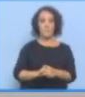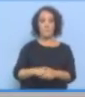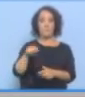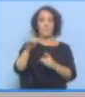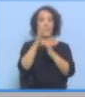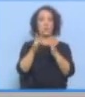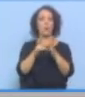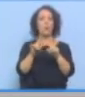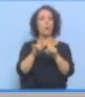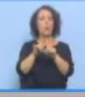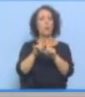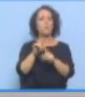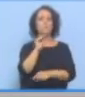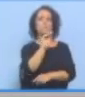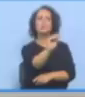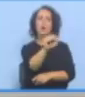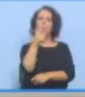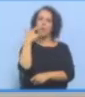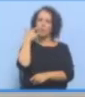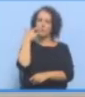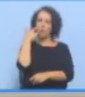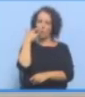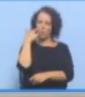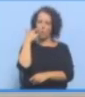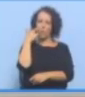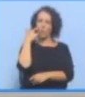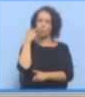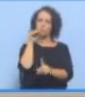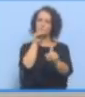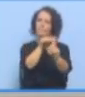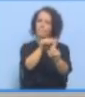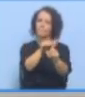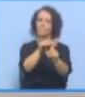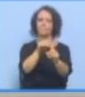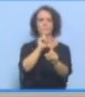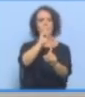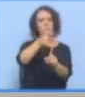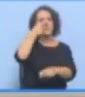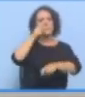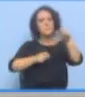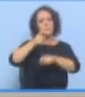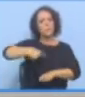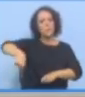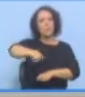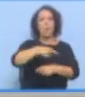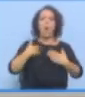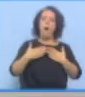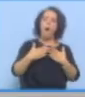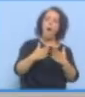está a chamar a atenção para ver se este povo se abre à sua mensagem. Por